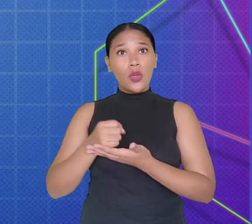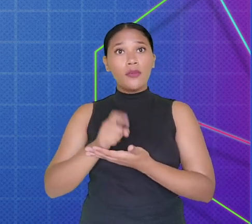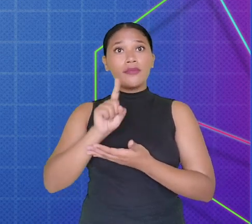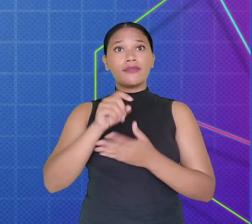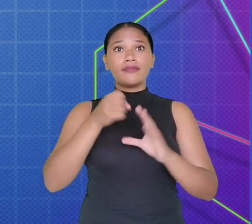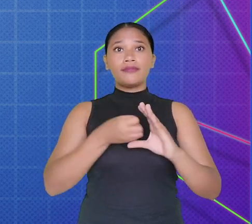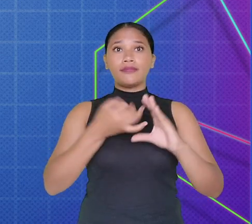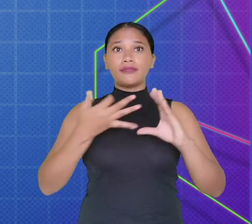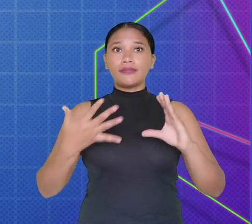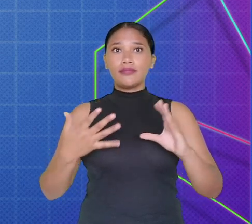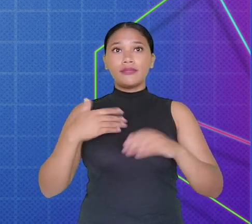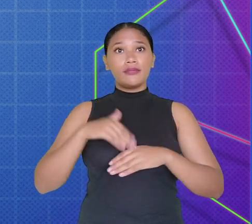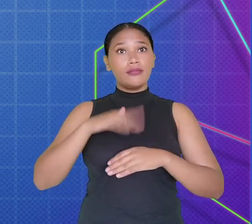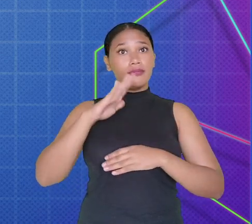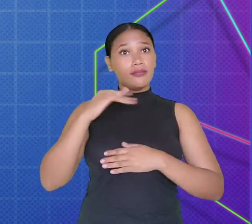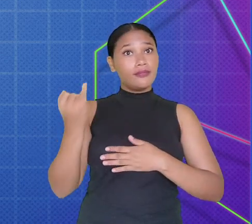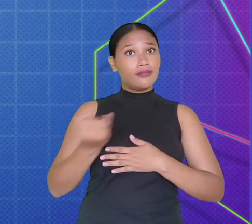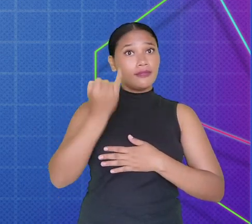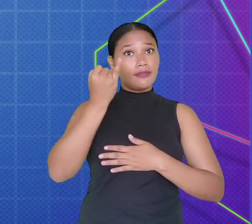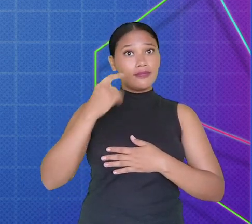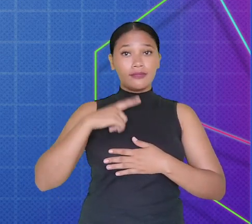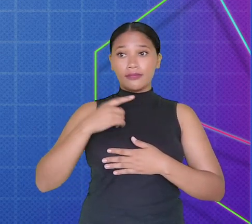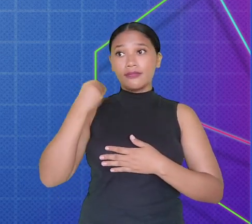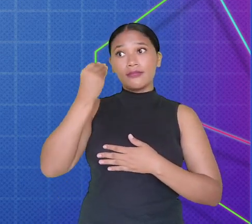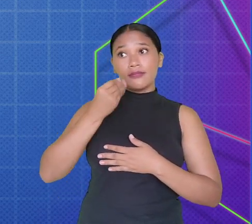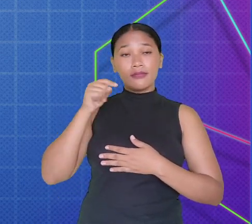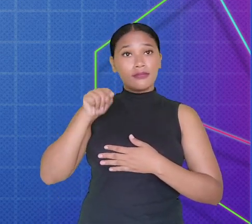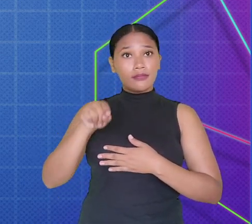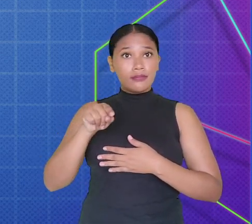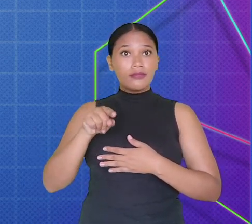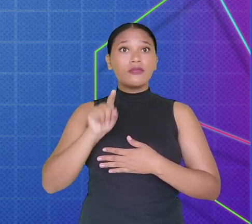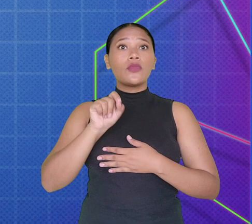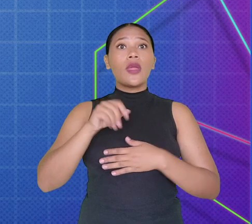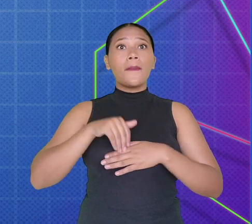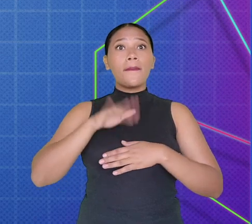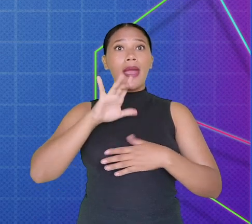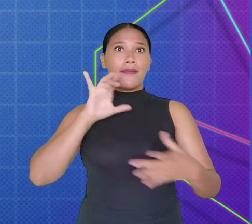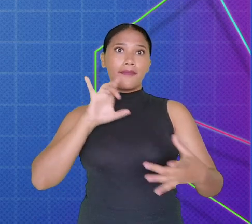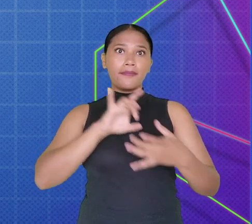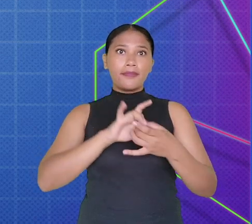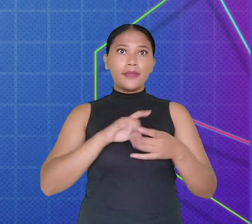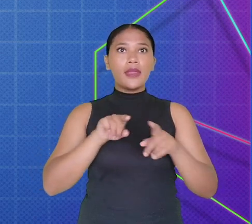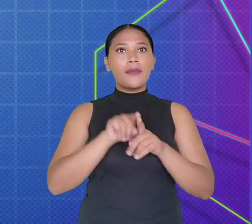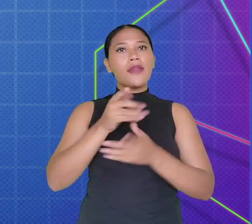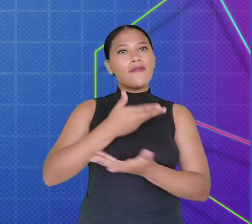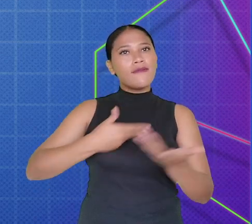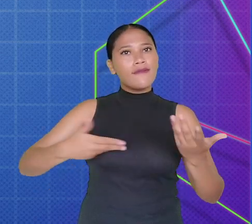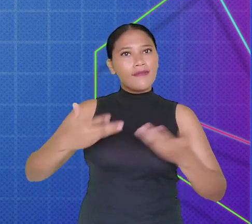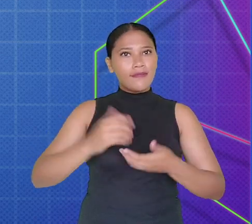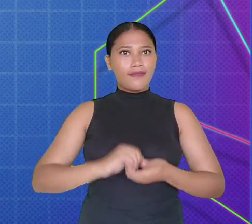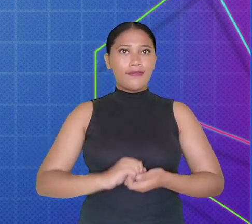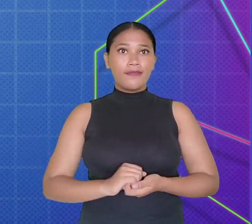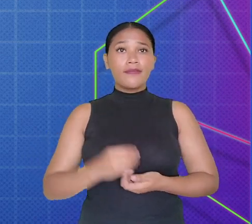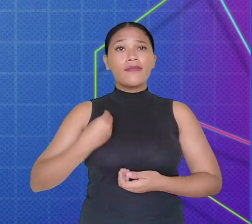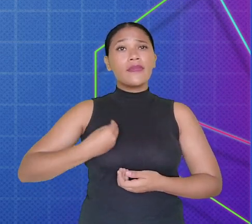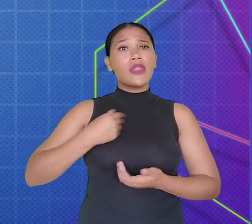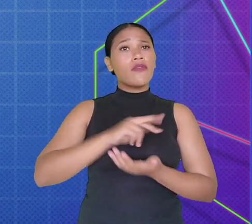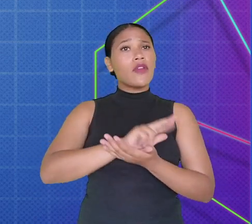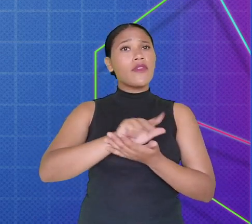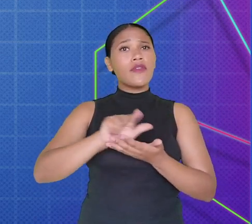interações dentro dos jogos são uma das características mais importantes que tornam a experiência do jogador mais imersiva e